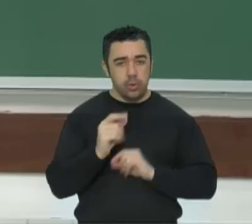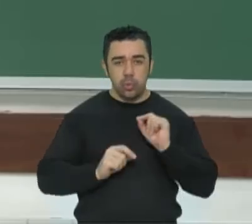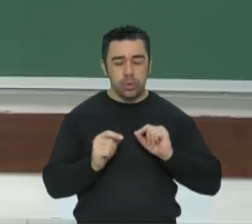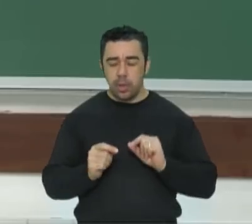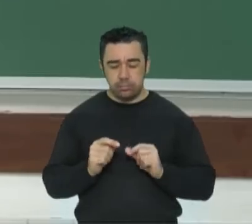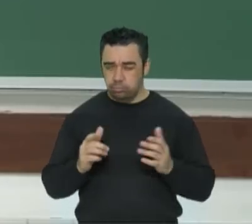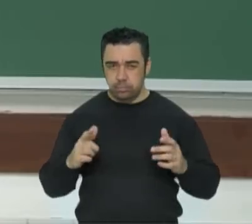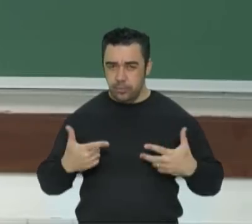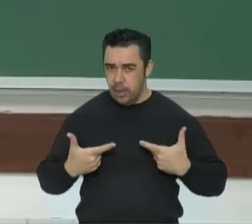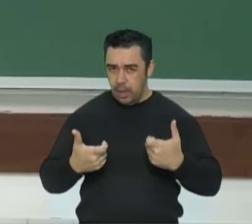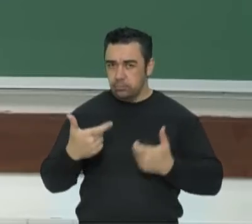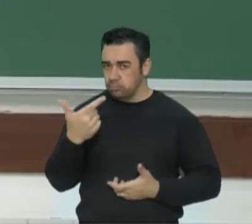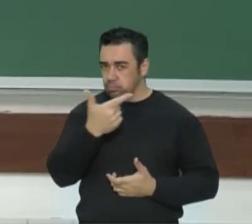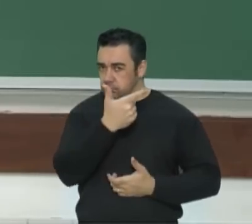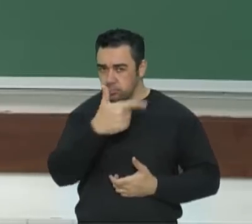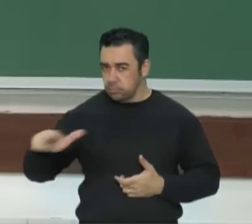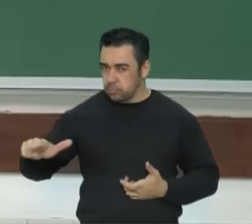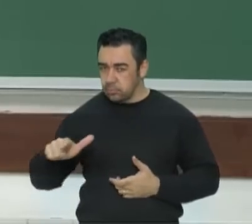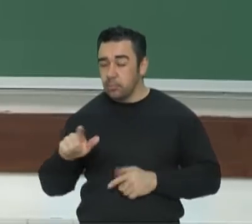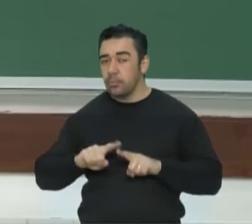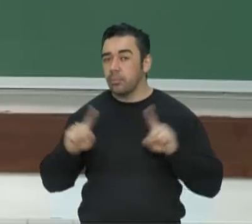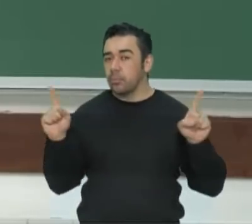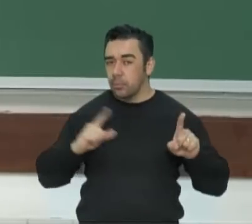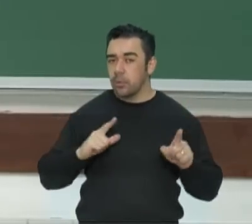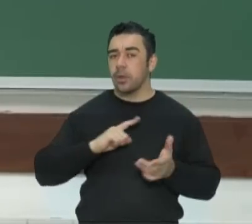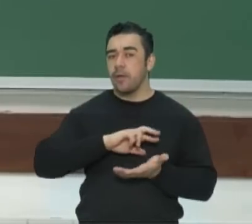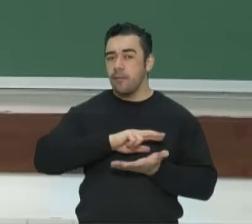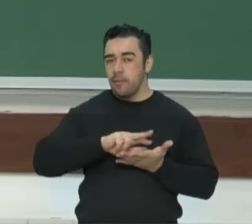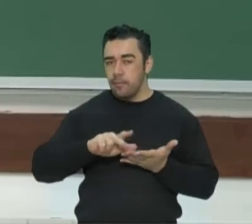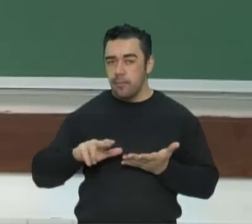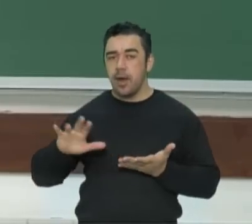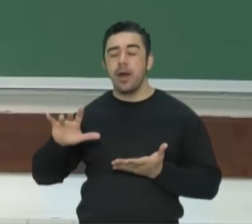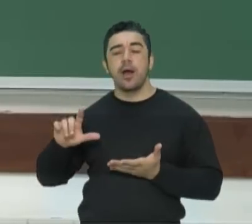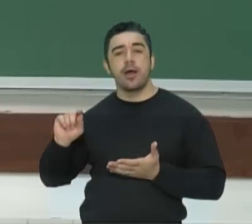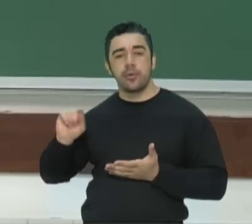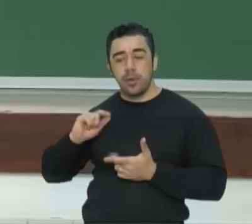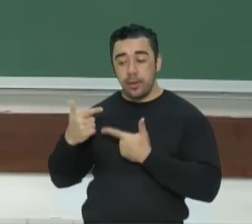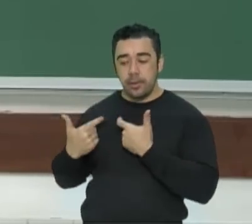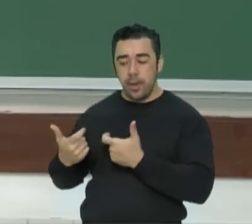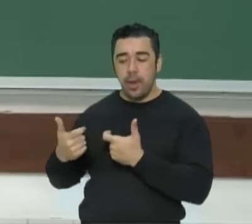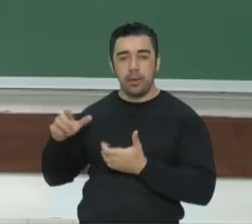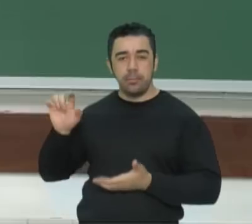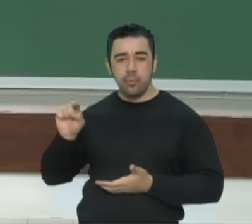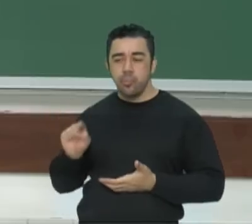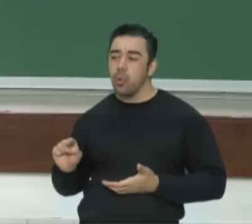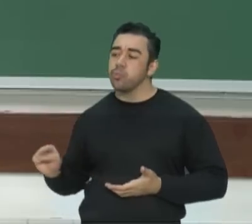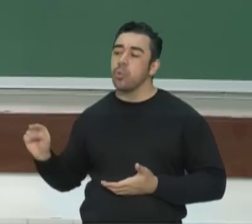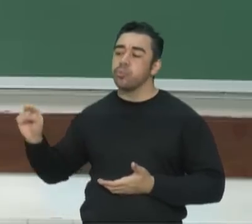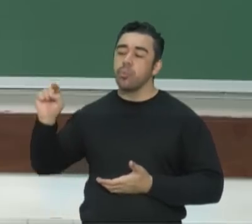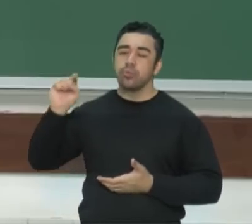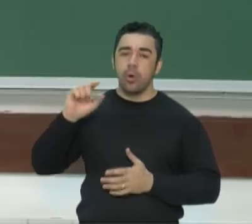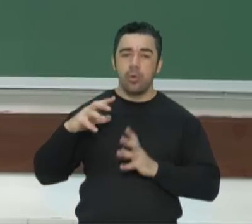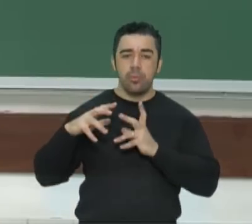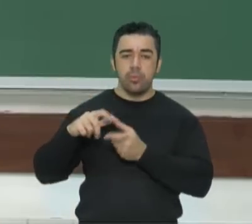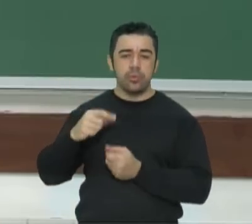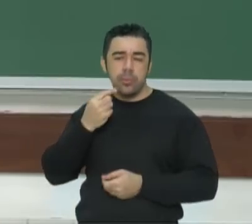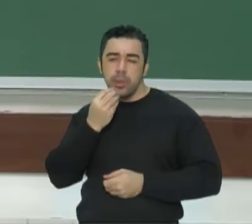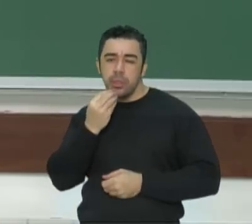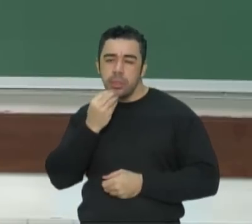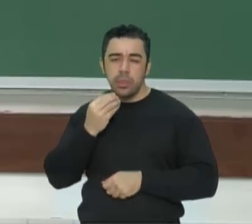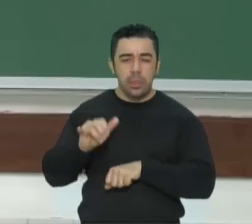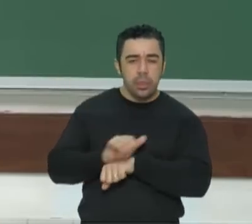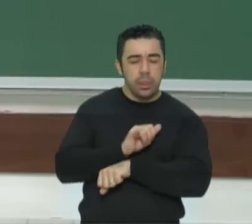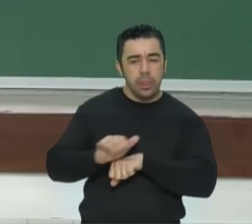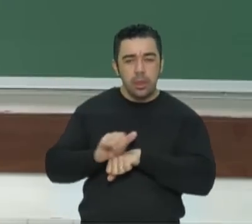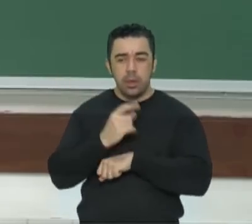não houve. Mas eles usaram várias guerras ao redor do mundo para medir, para testar suas forças